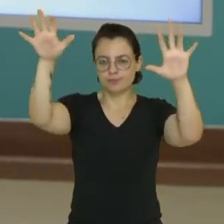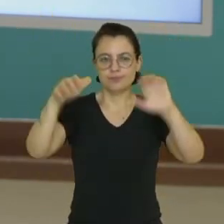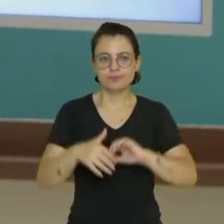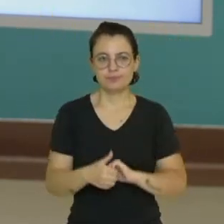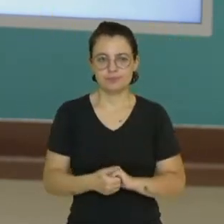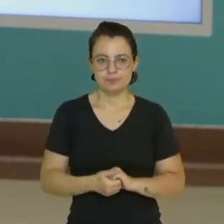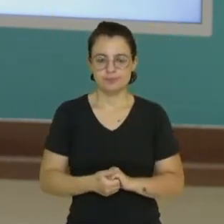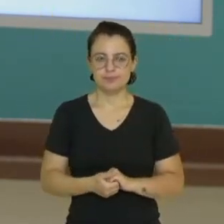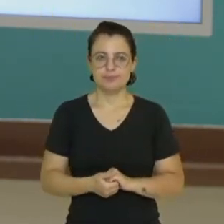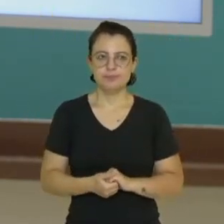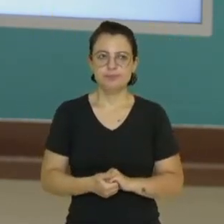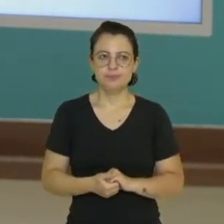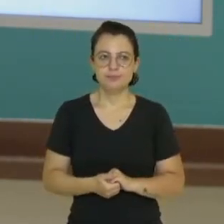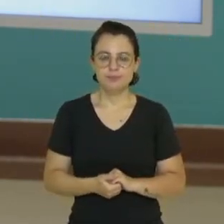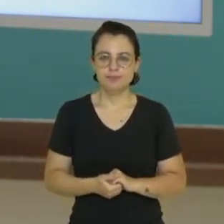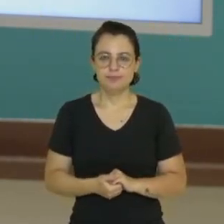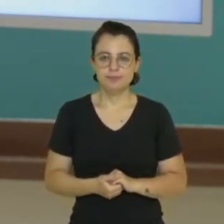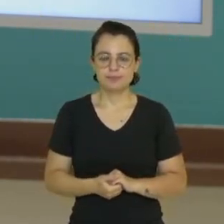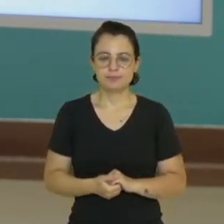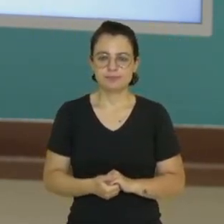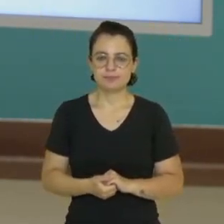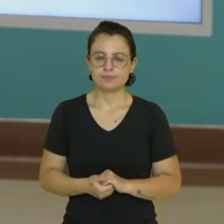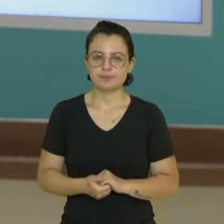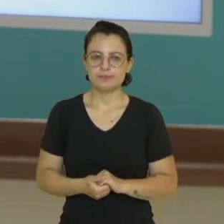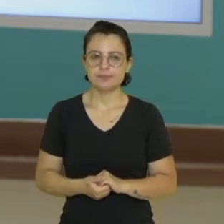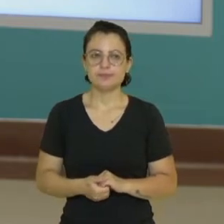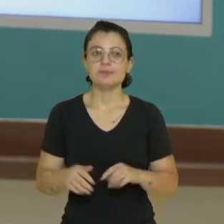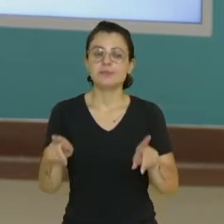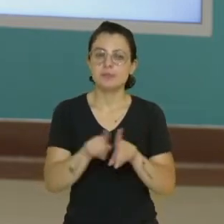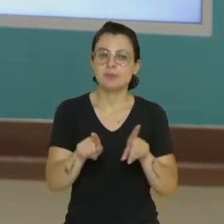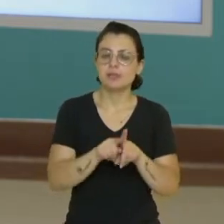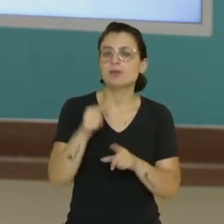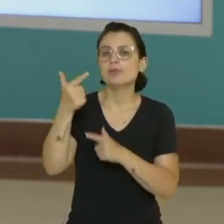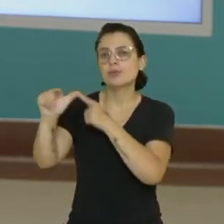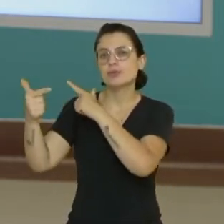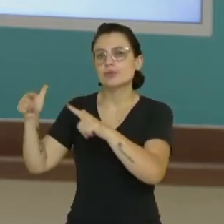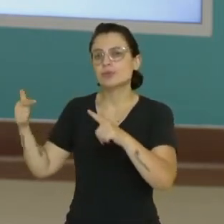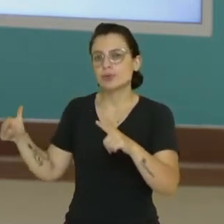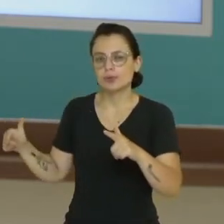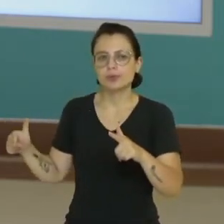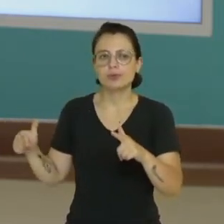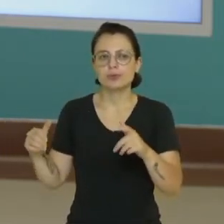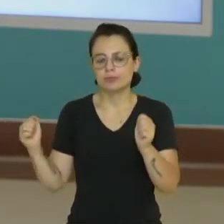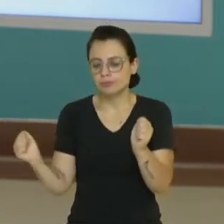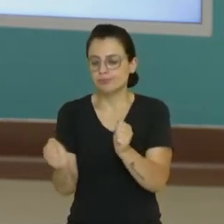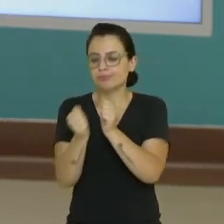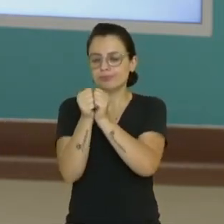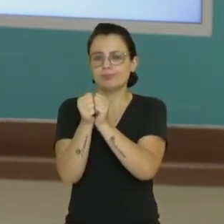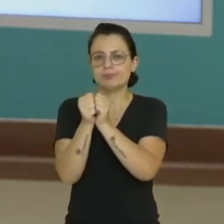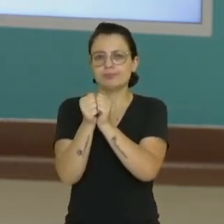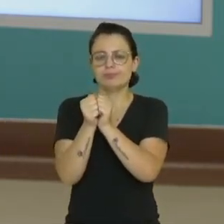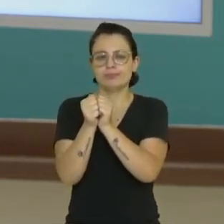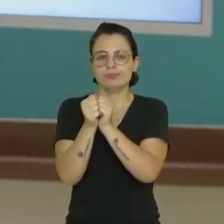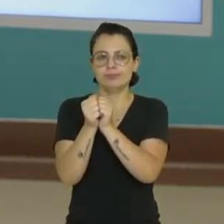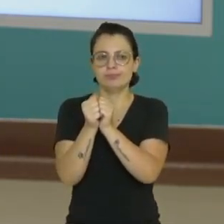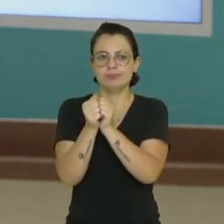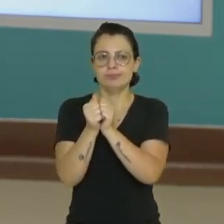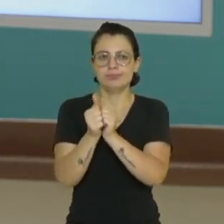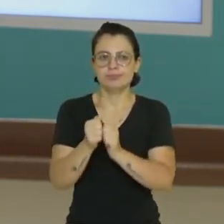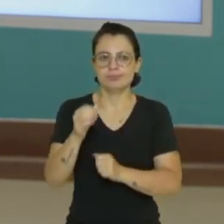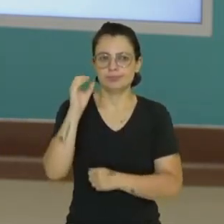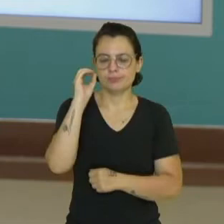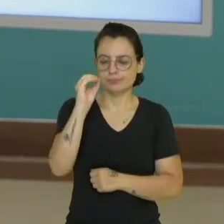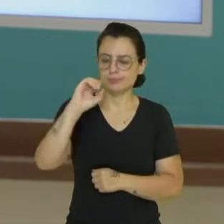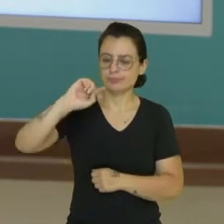que nós expiramos pela nossa boca. E daí nós temos uma junção de outros gases,